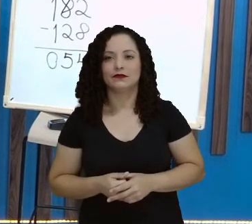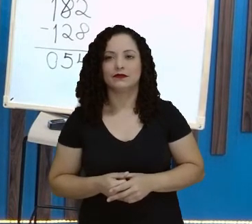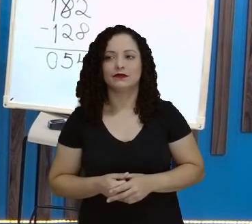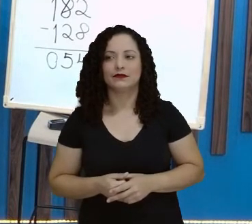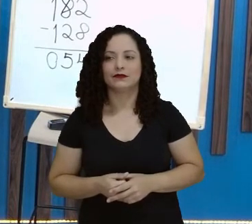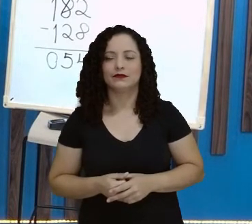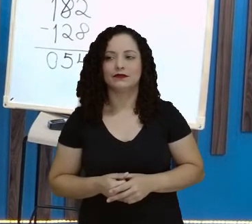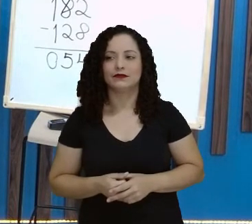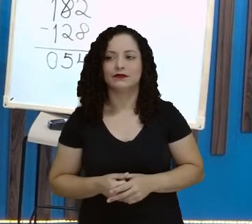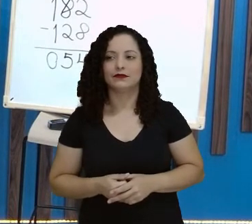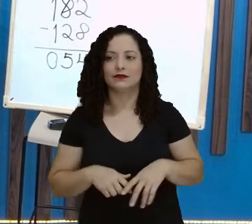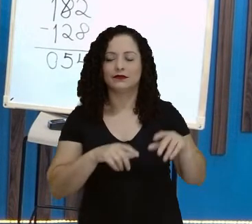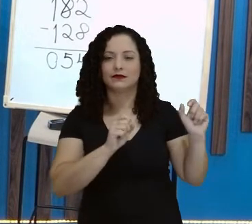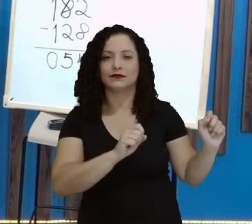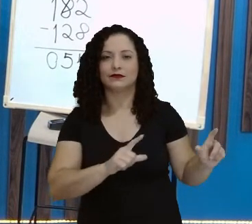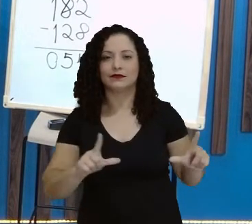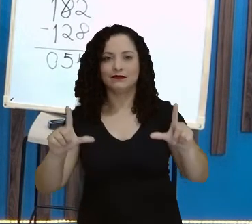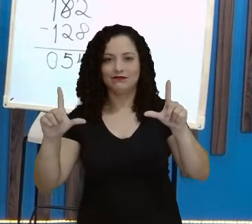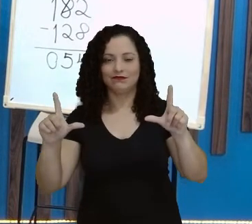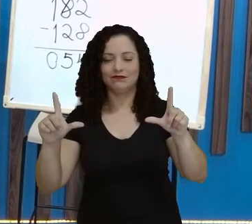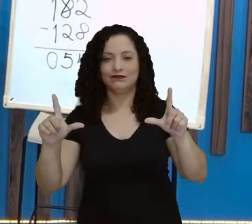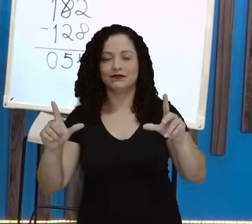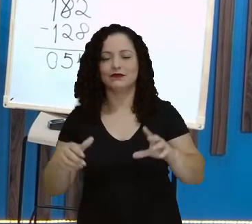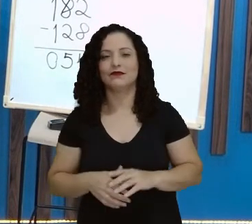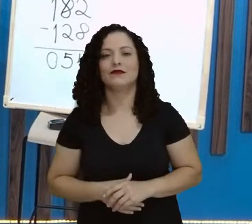aí, produção, a passar o slide, por favor.